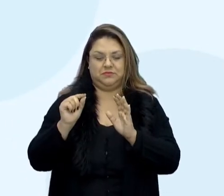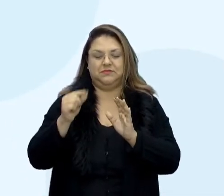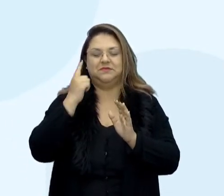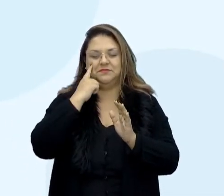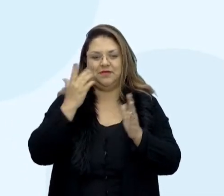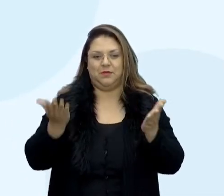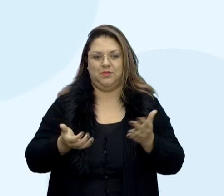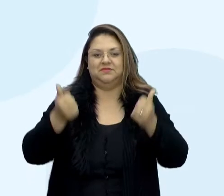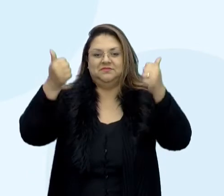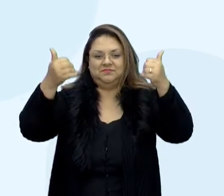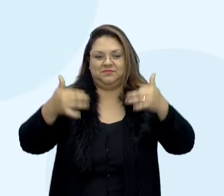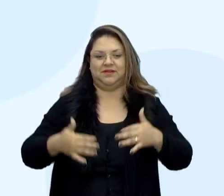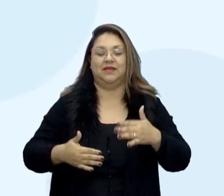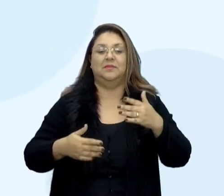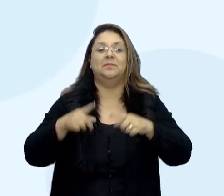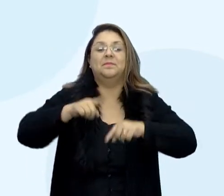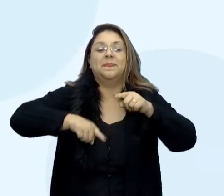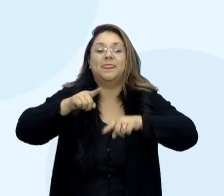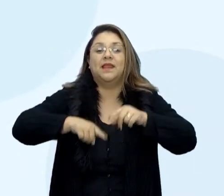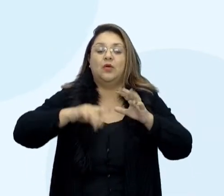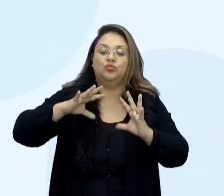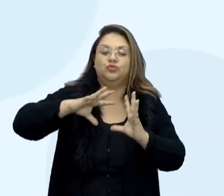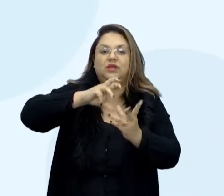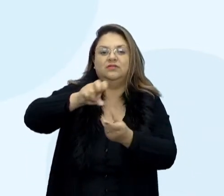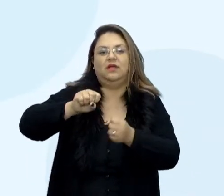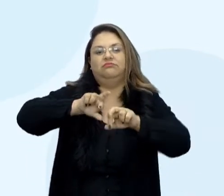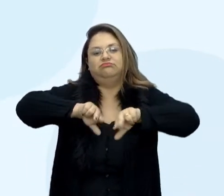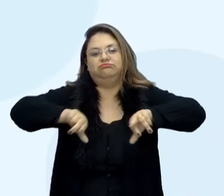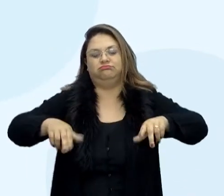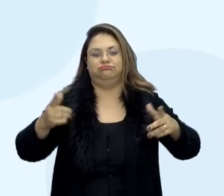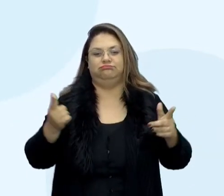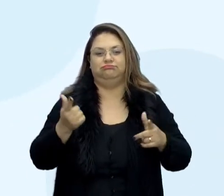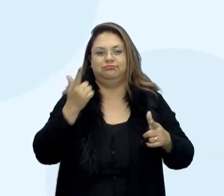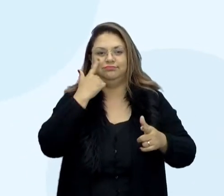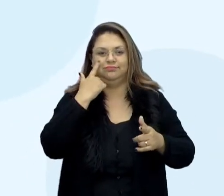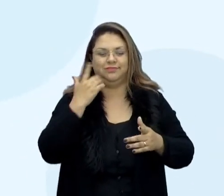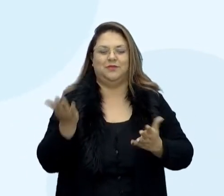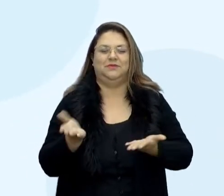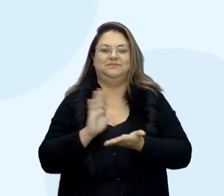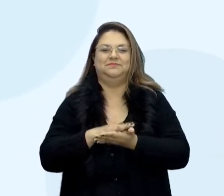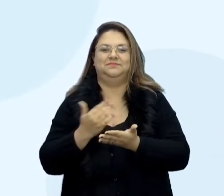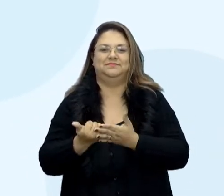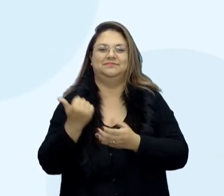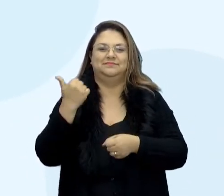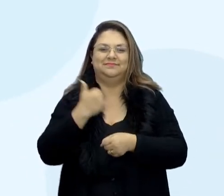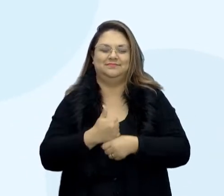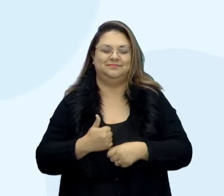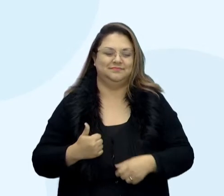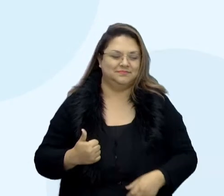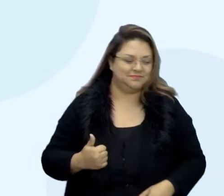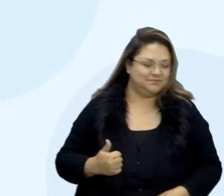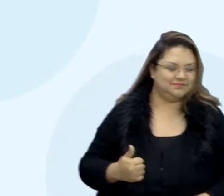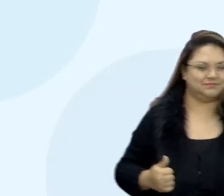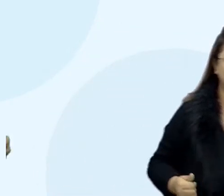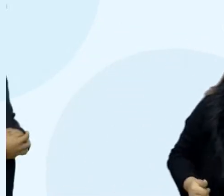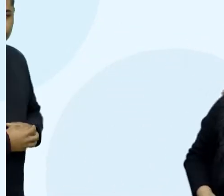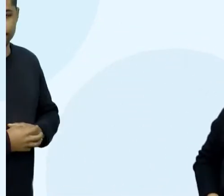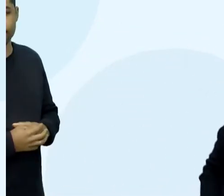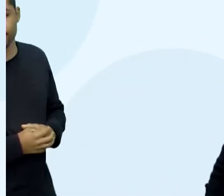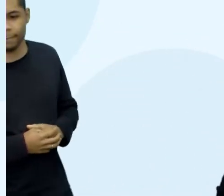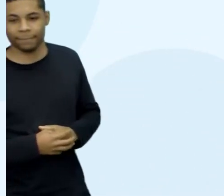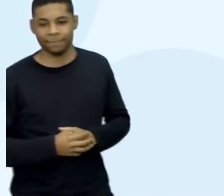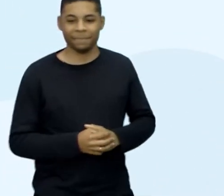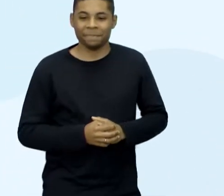moradia construída com materiais sustentáveis a fim de promover uma relação mais saudável com o meio ambiente e